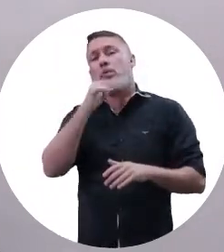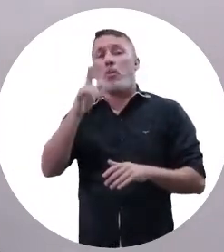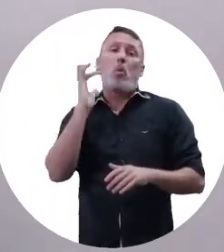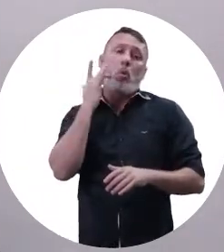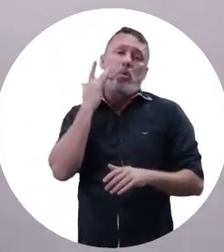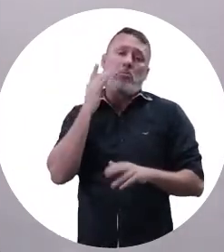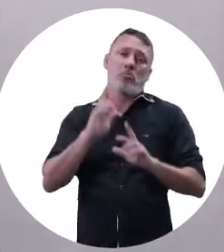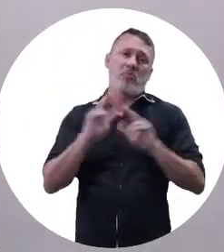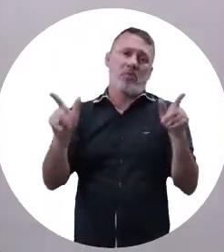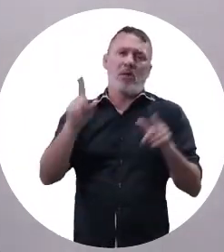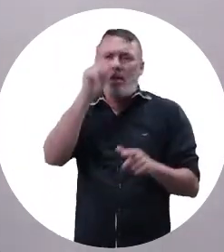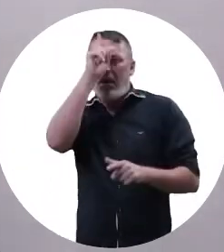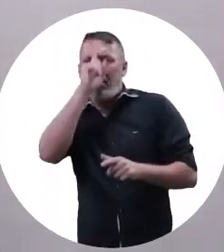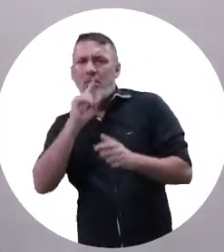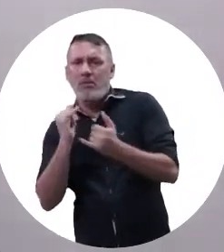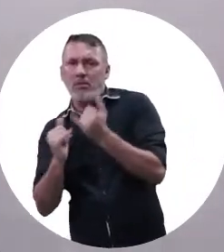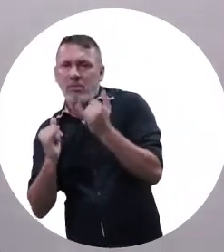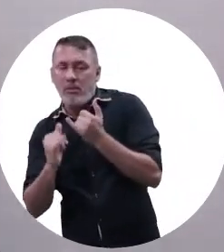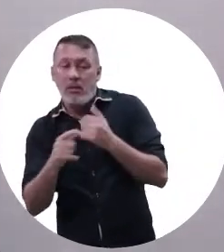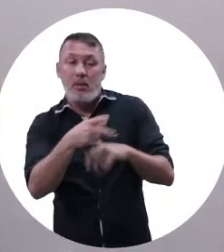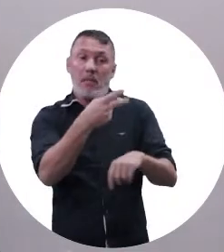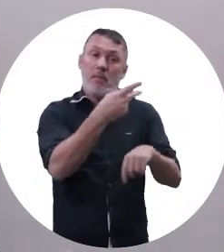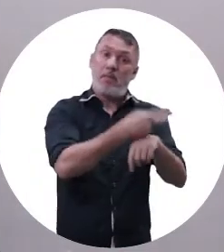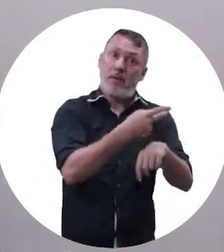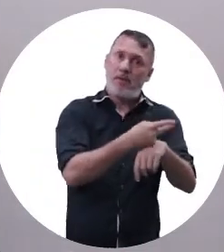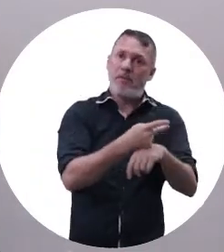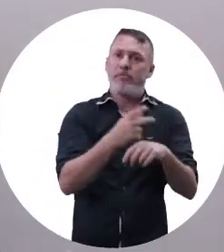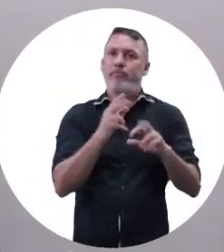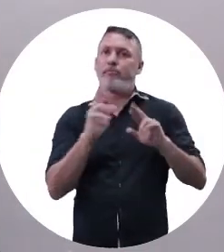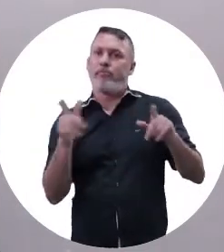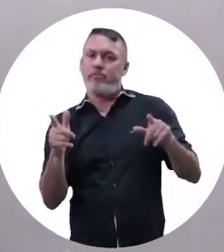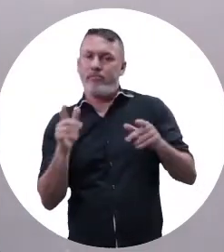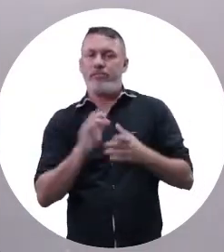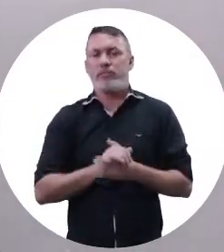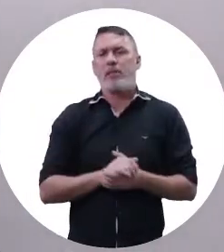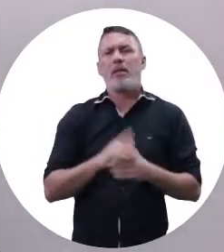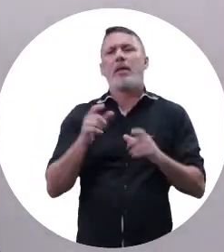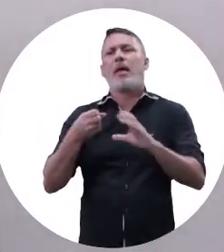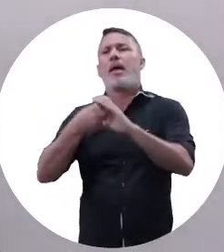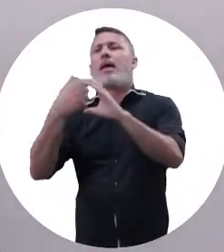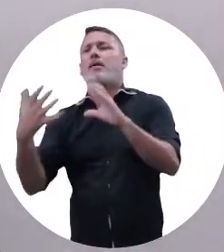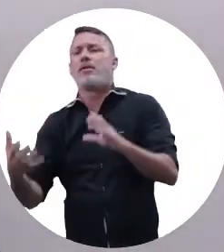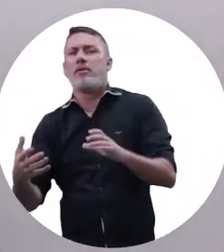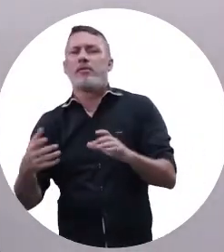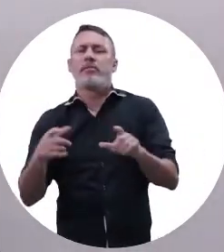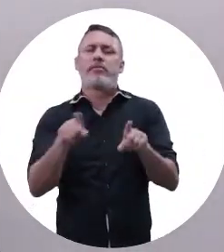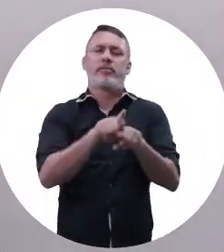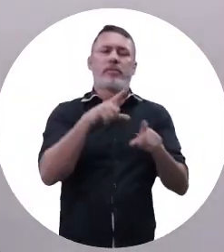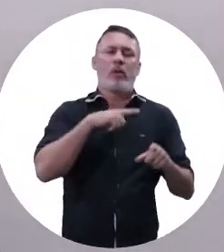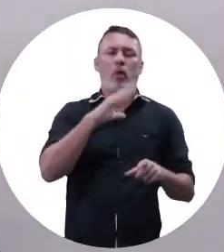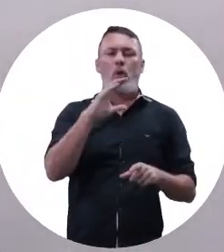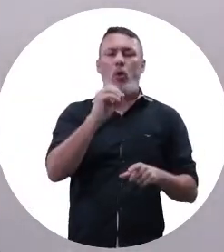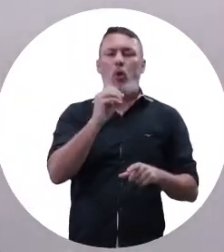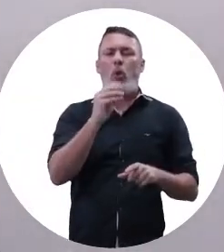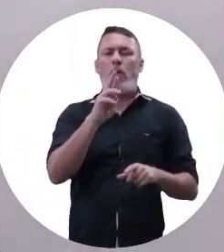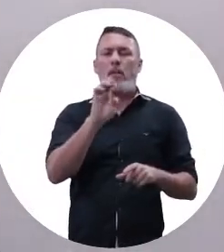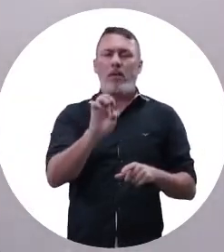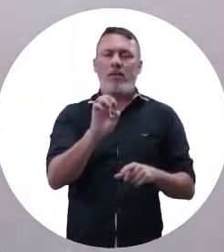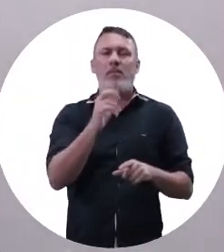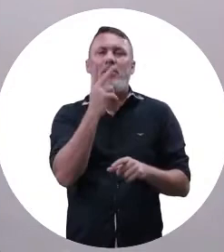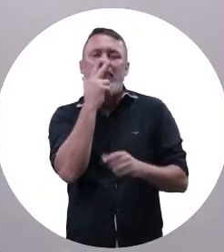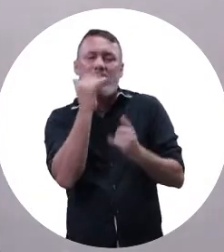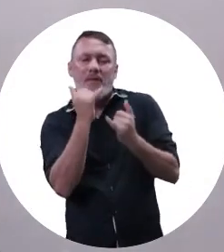Por exemplo, o ouro é dourado. A cor característica do ouro é ser dourado. A cor característica do cobre é ser